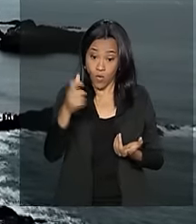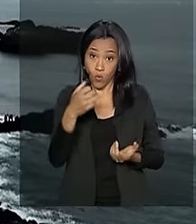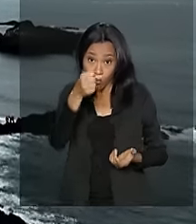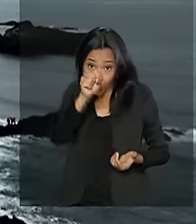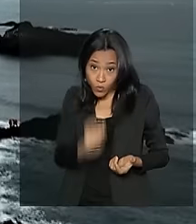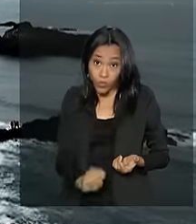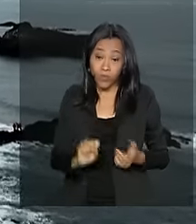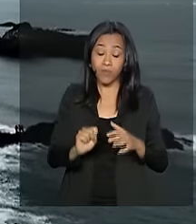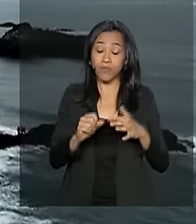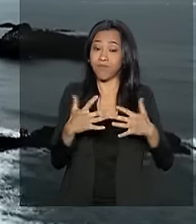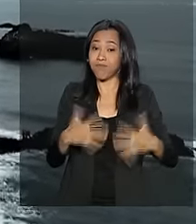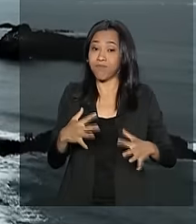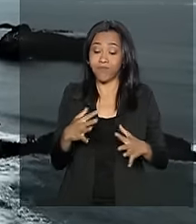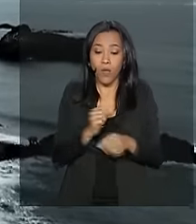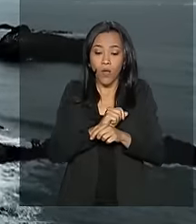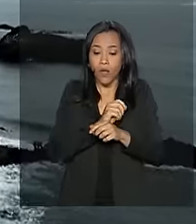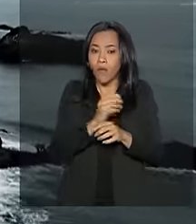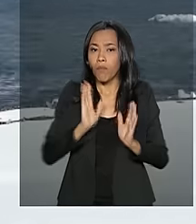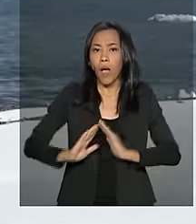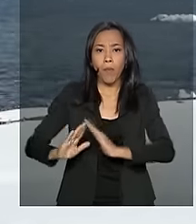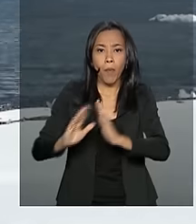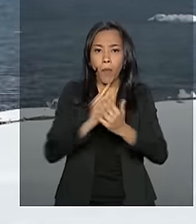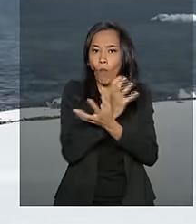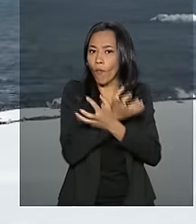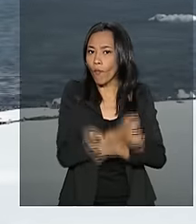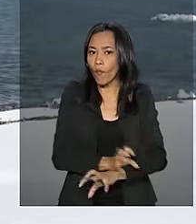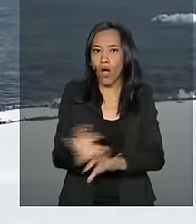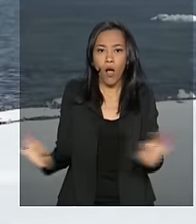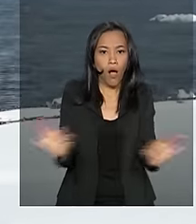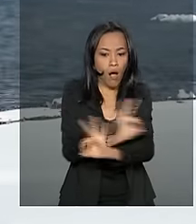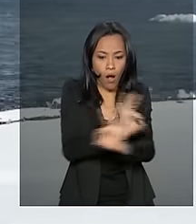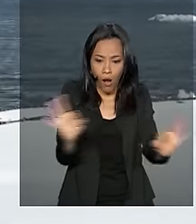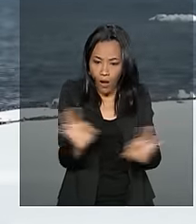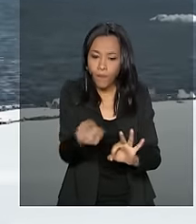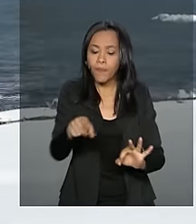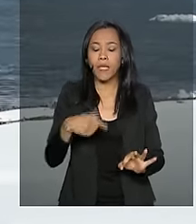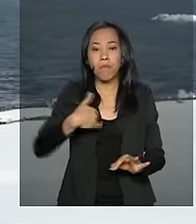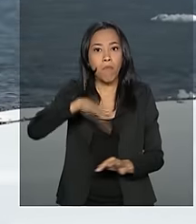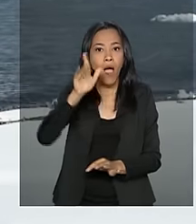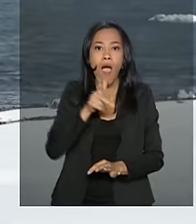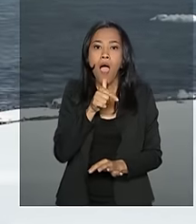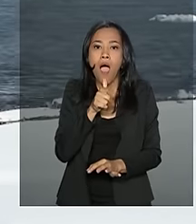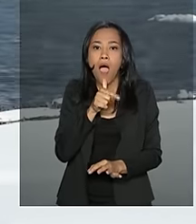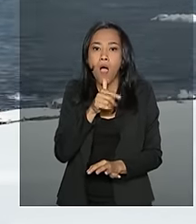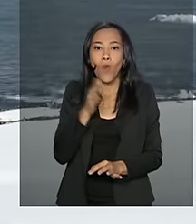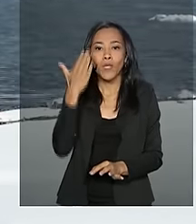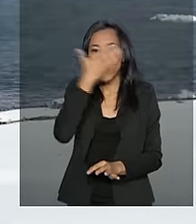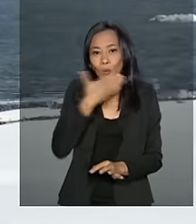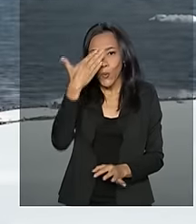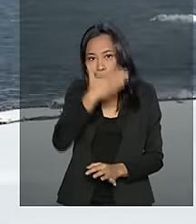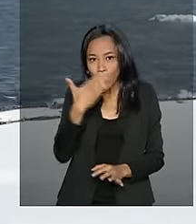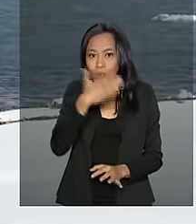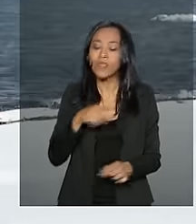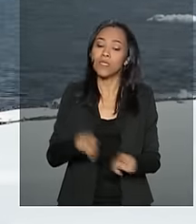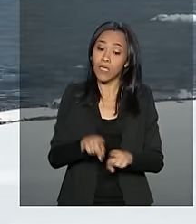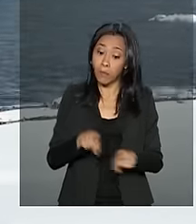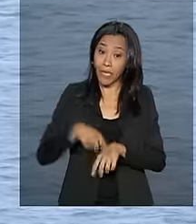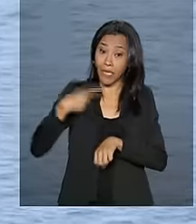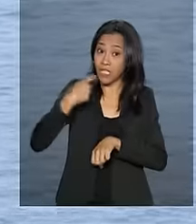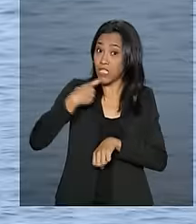mais remota e isolada da Terra, que tem a maior reserva de água doce do planeta e a maior camada de